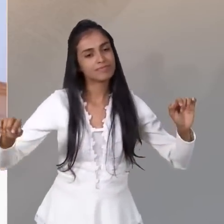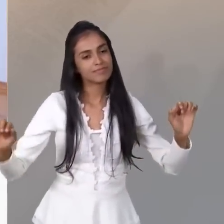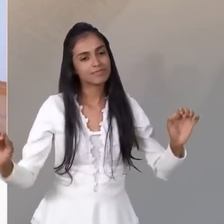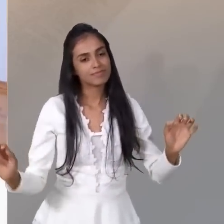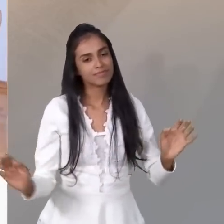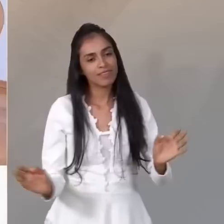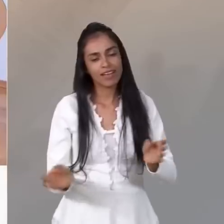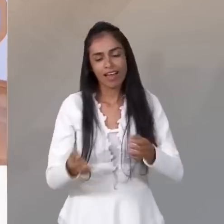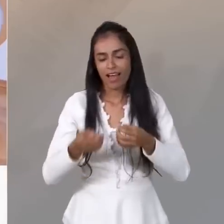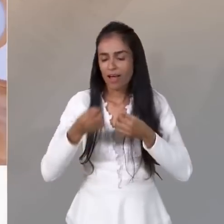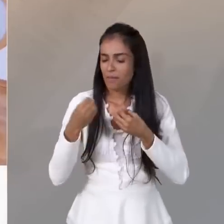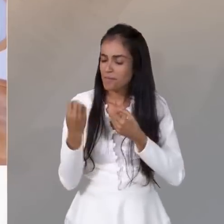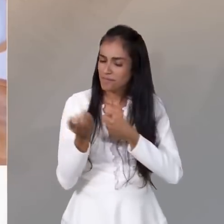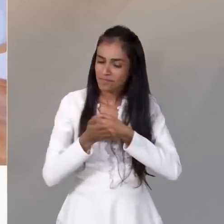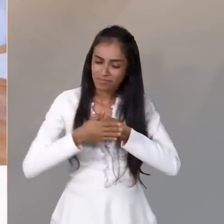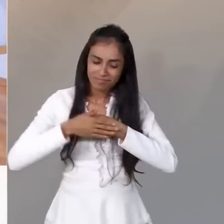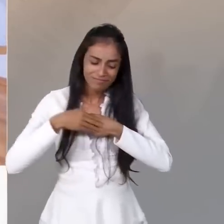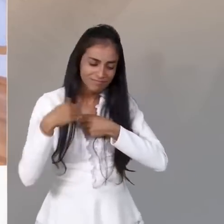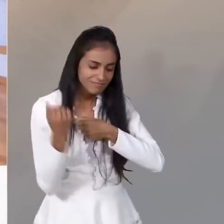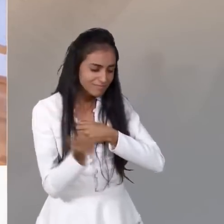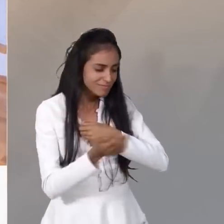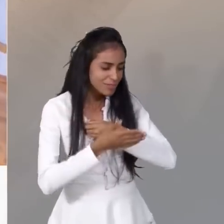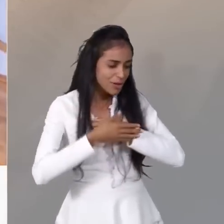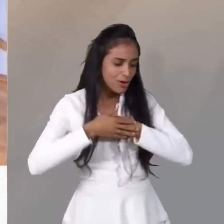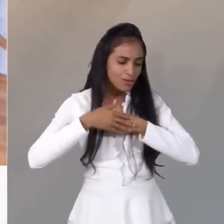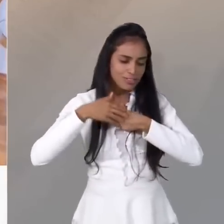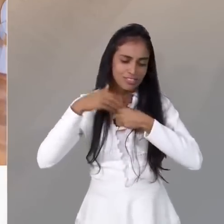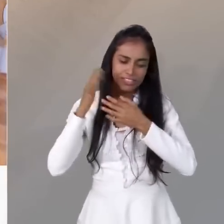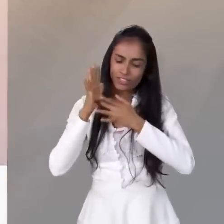Que doce voz tem, meu Senhor,